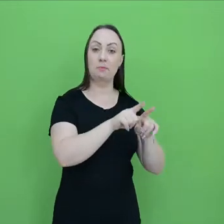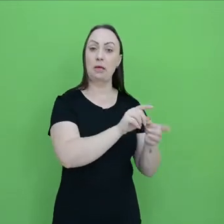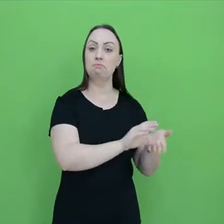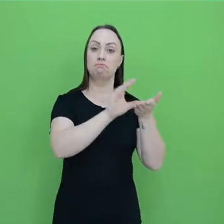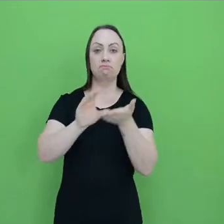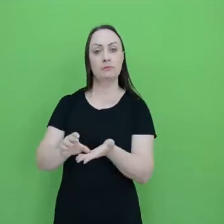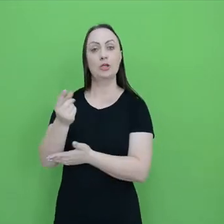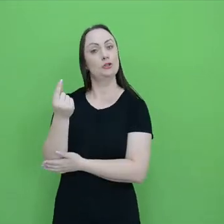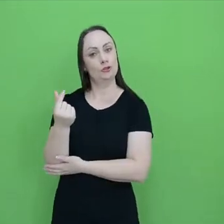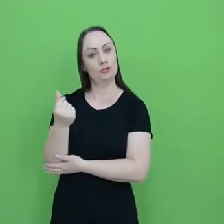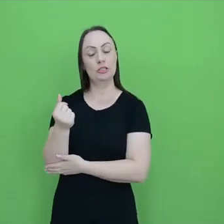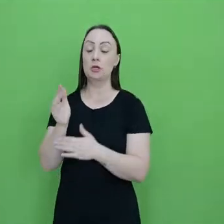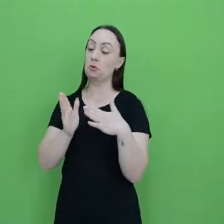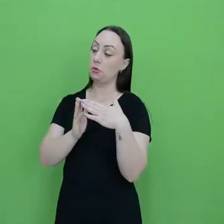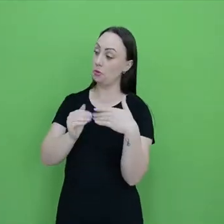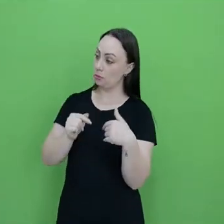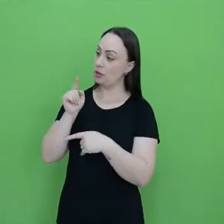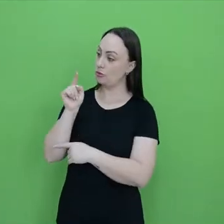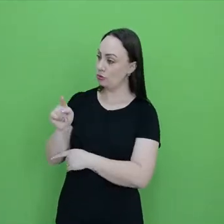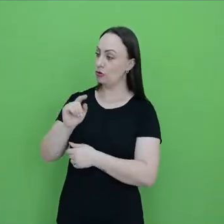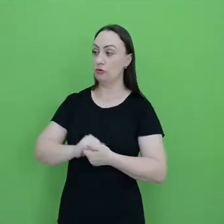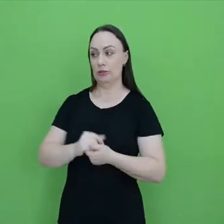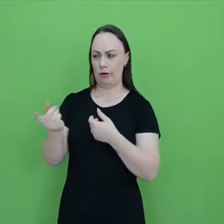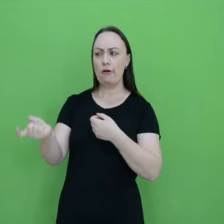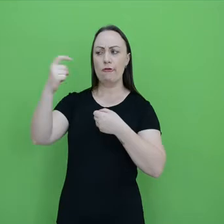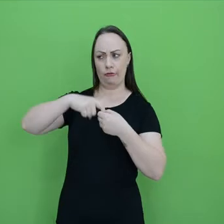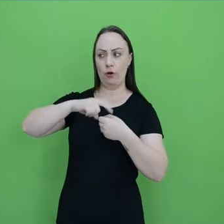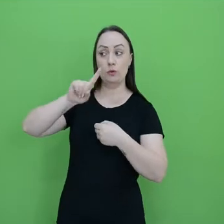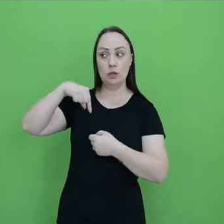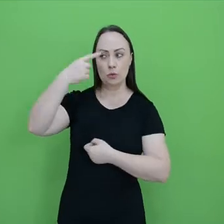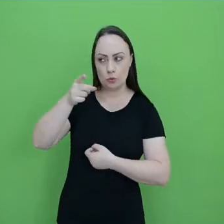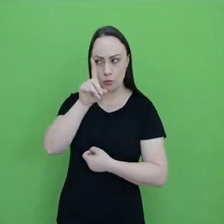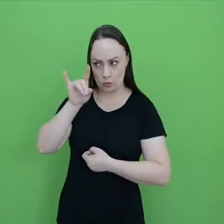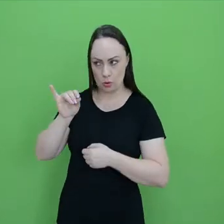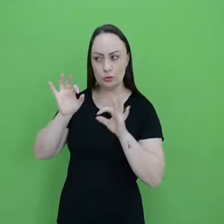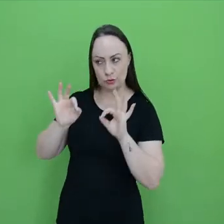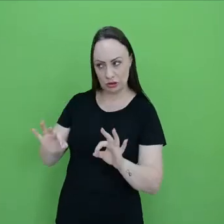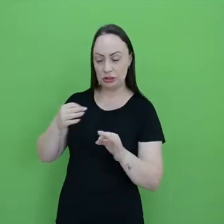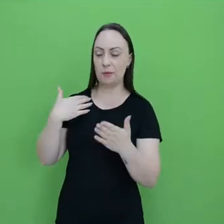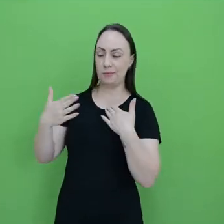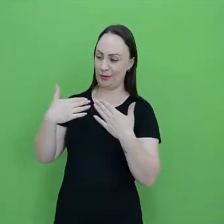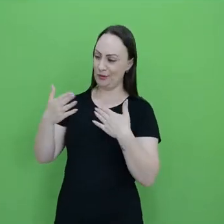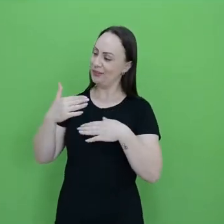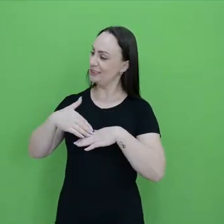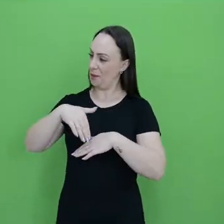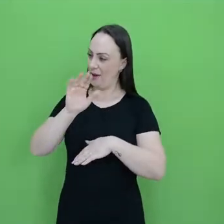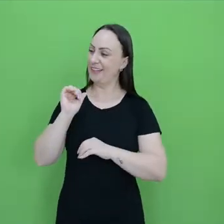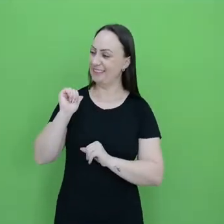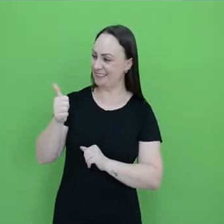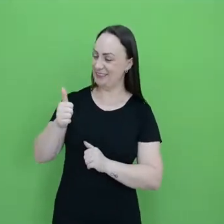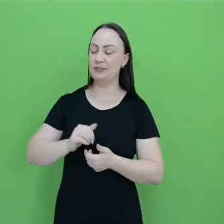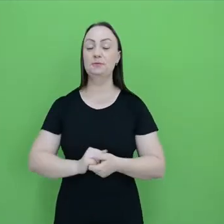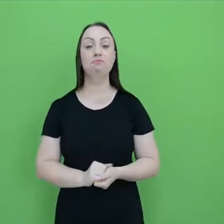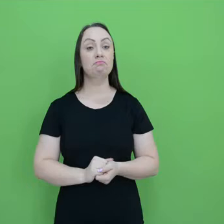quantia em dinheiro. E pediu para que a cigana voltasse no dia seguinte, para que elas conversassem um pouco